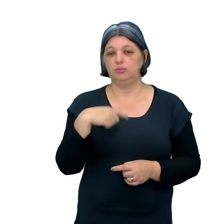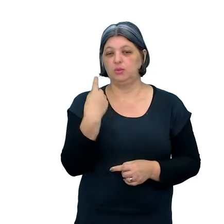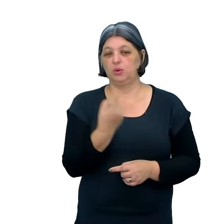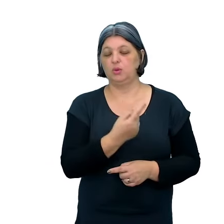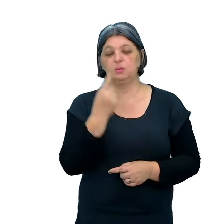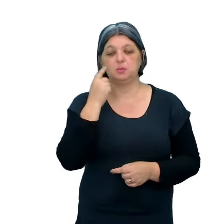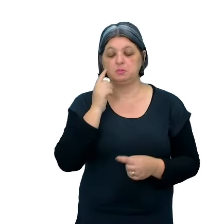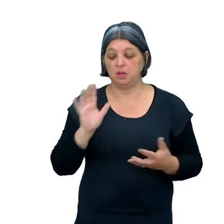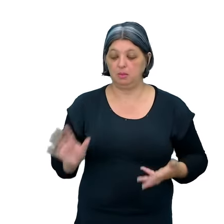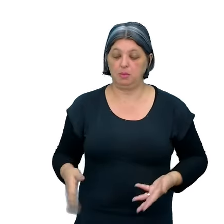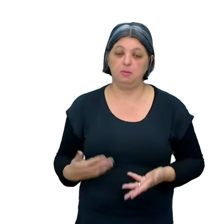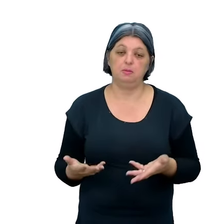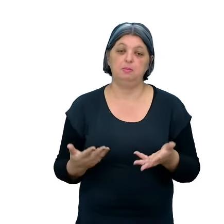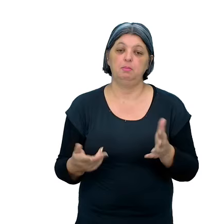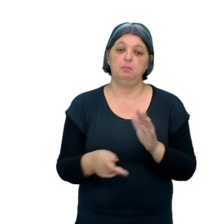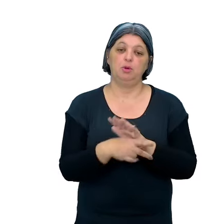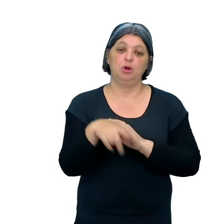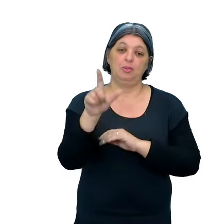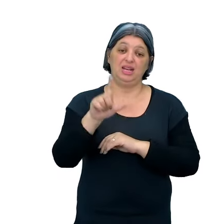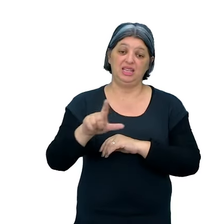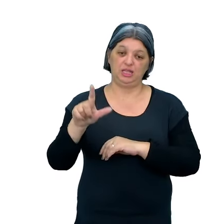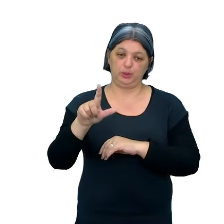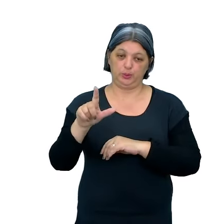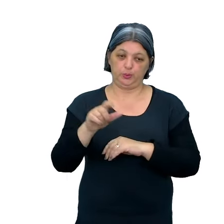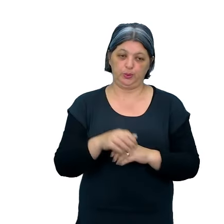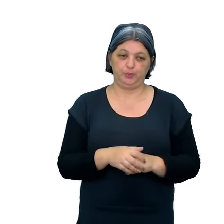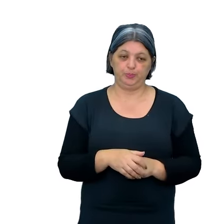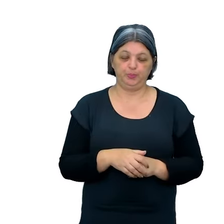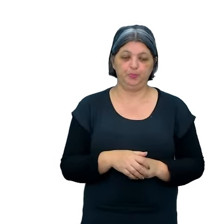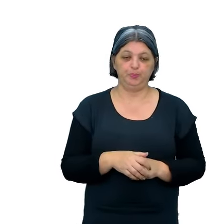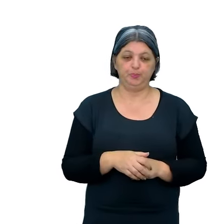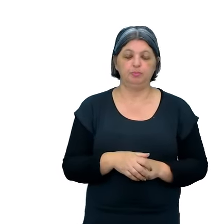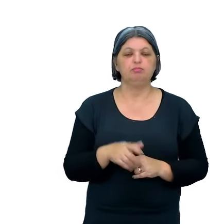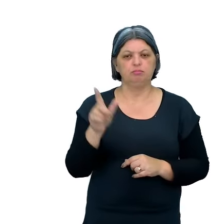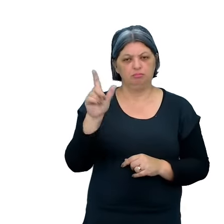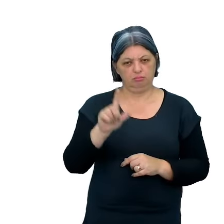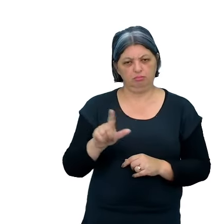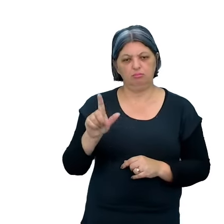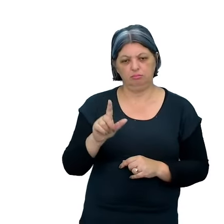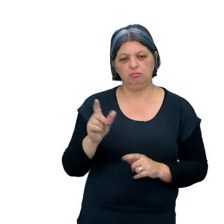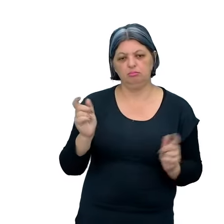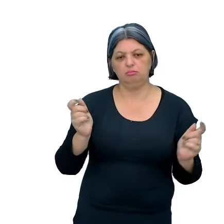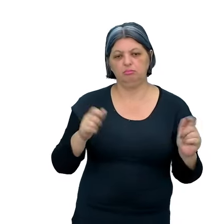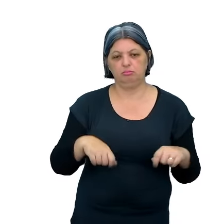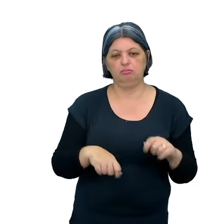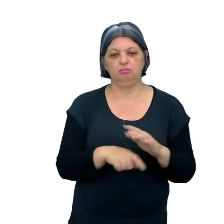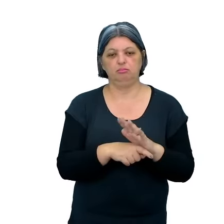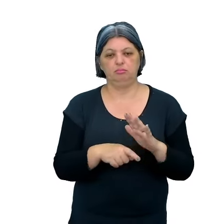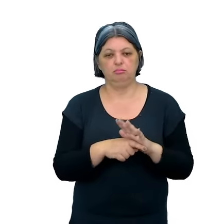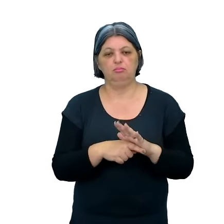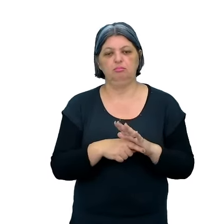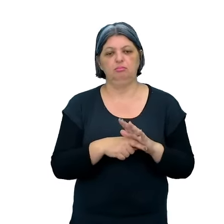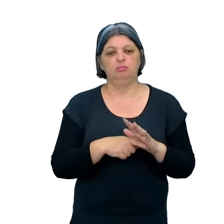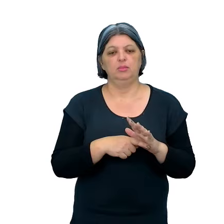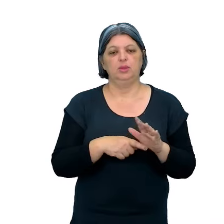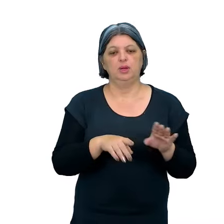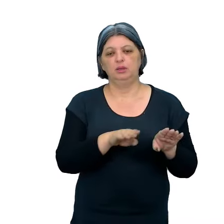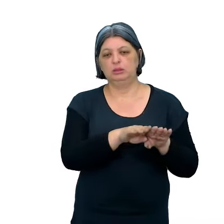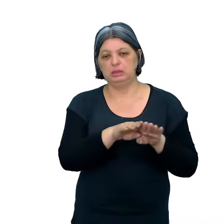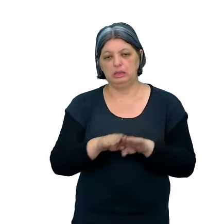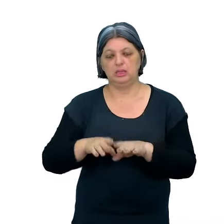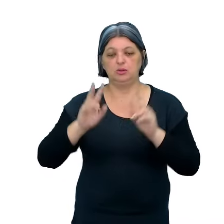a literatura. E a literatura, por si só, ela potencializa o senso da humanidade,